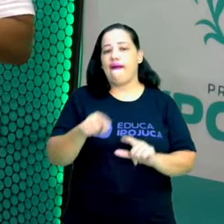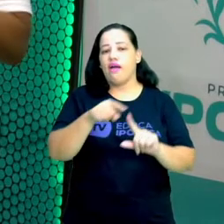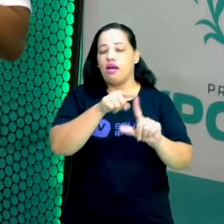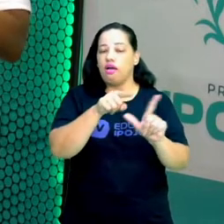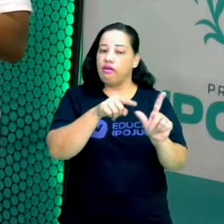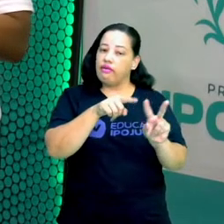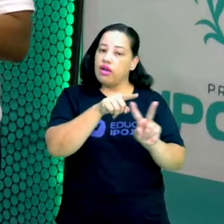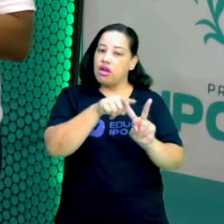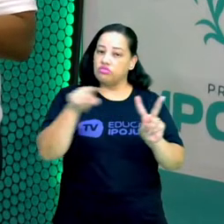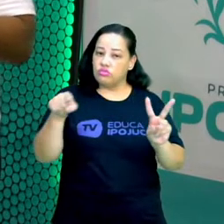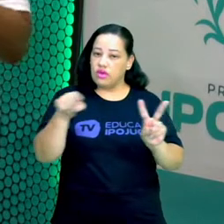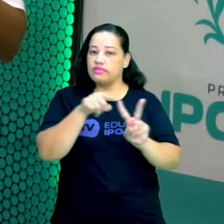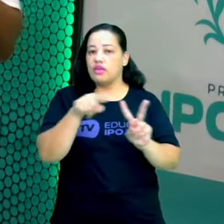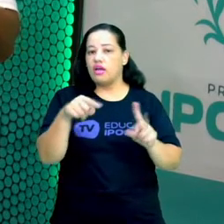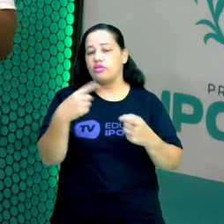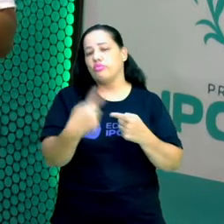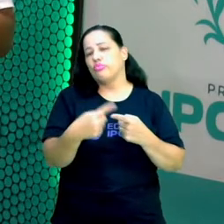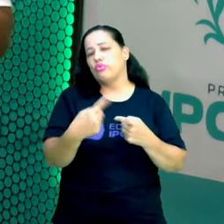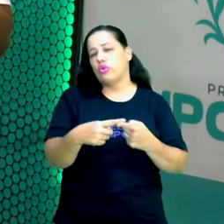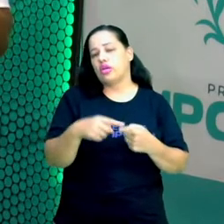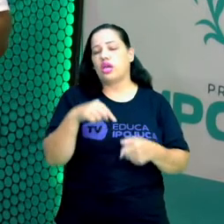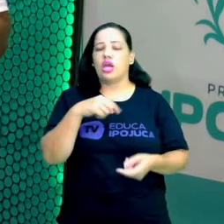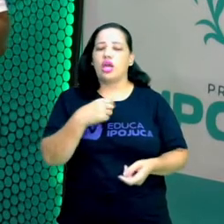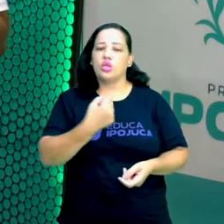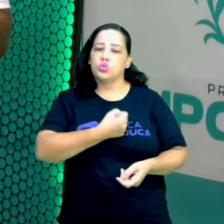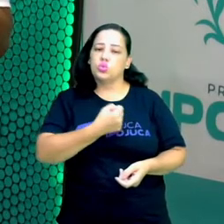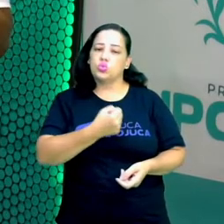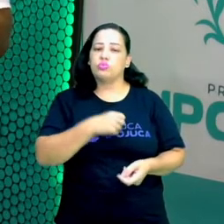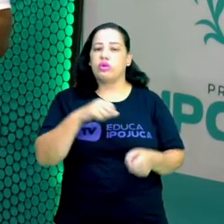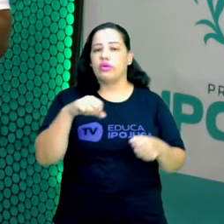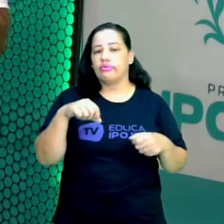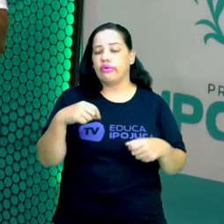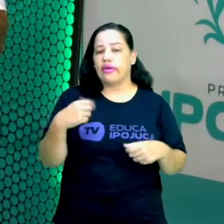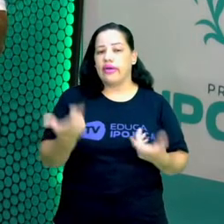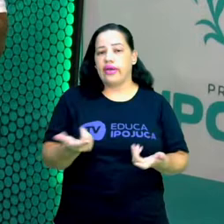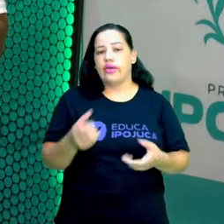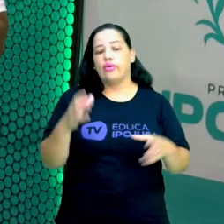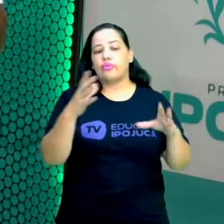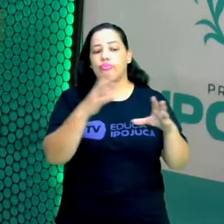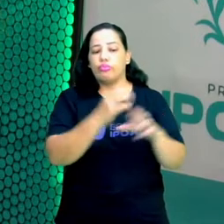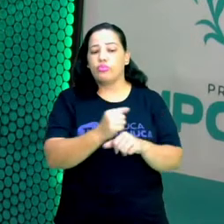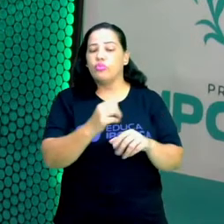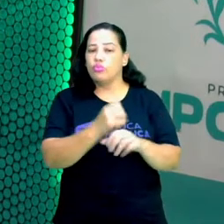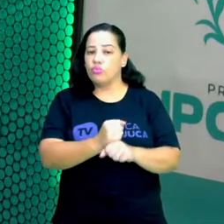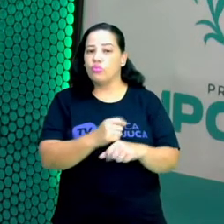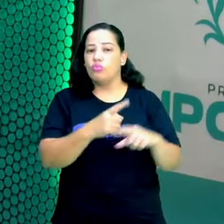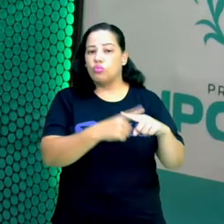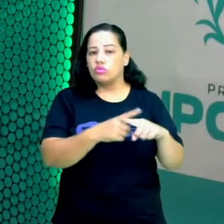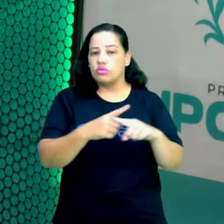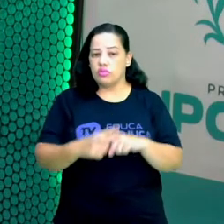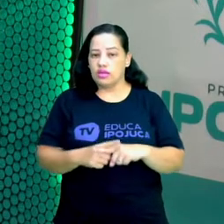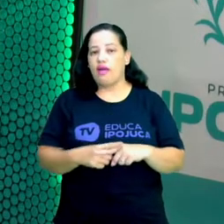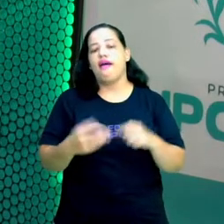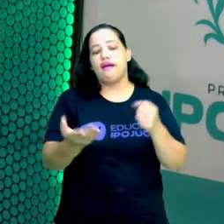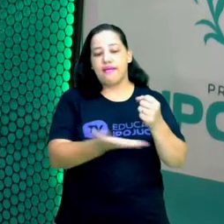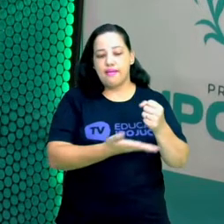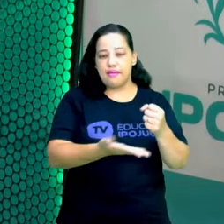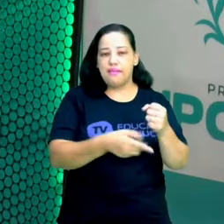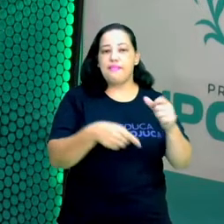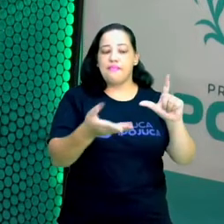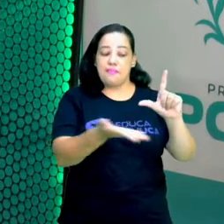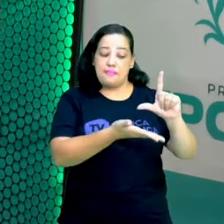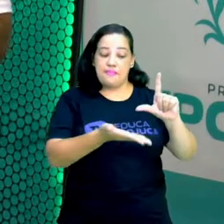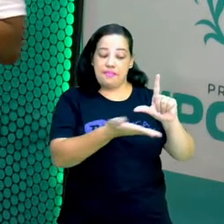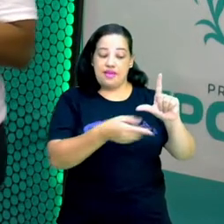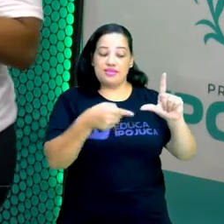é um número que, multiplicado por ele mesmo, vai dar a base ou a área. Vamos ver outro